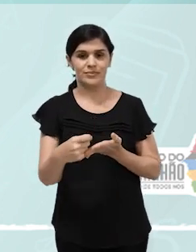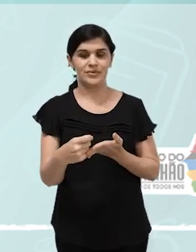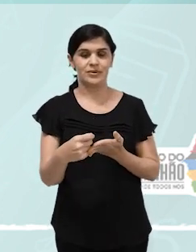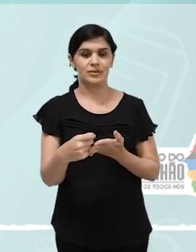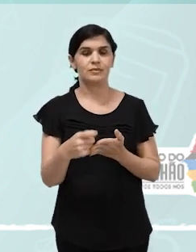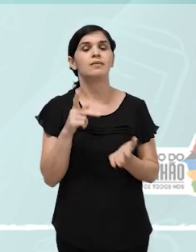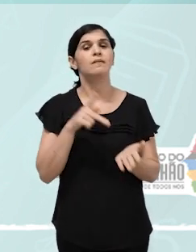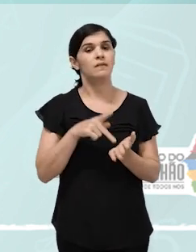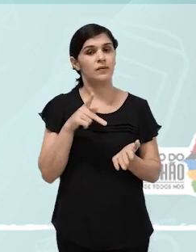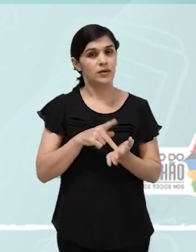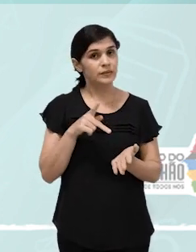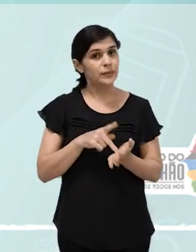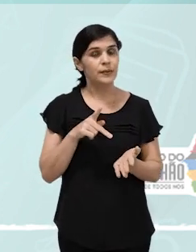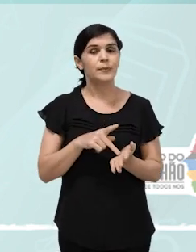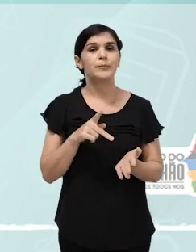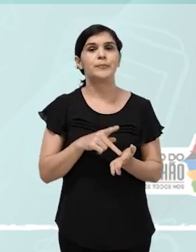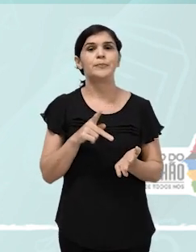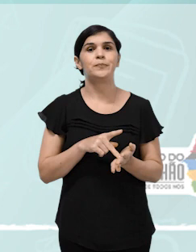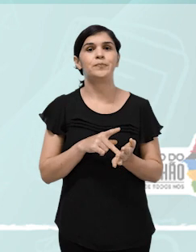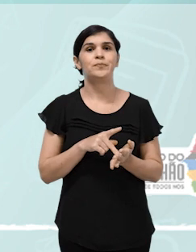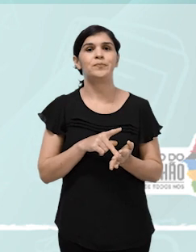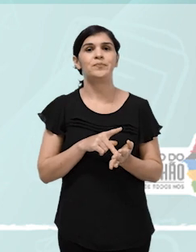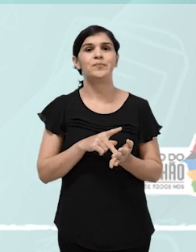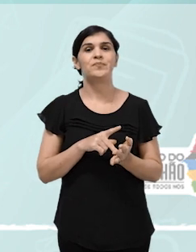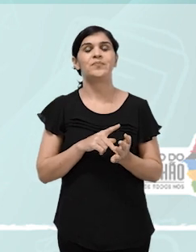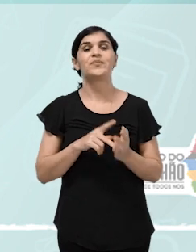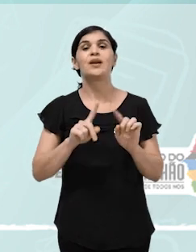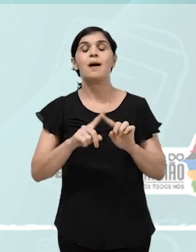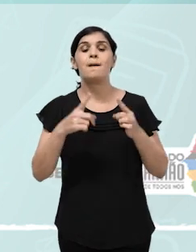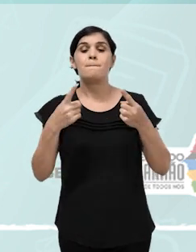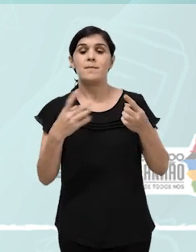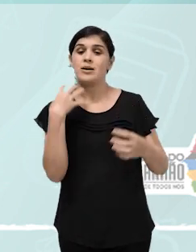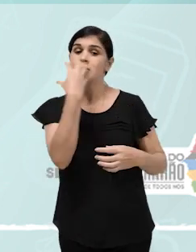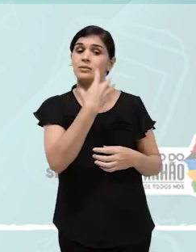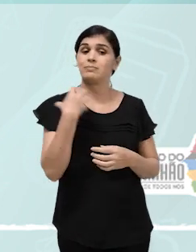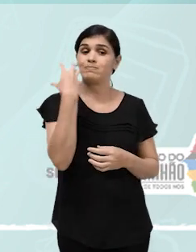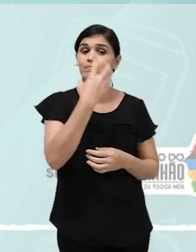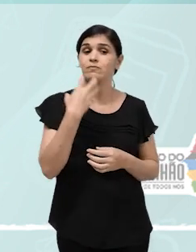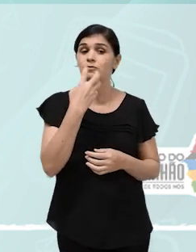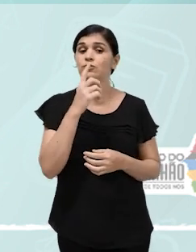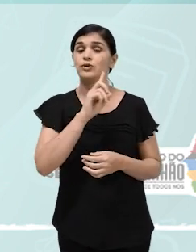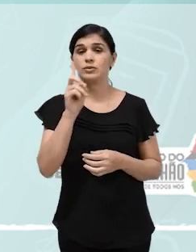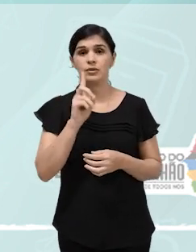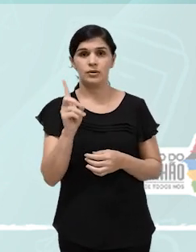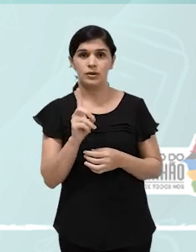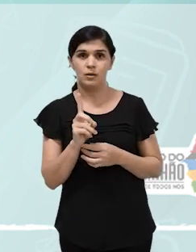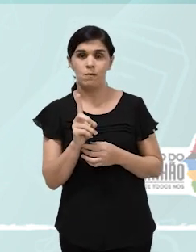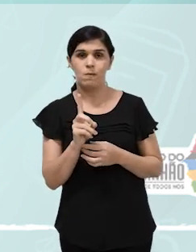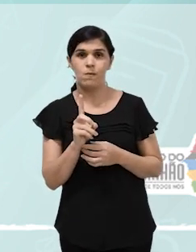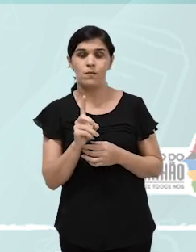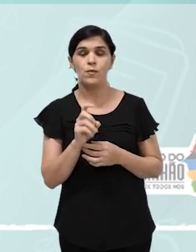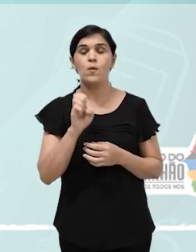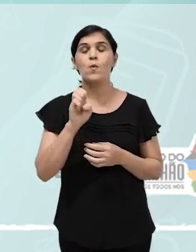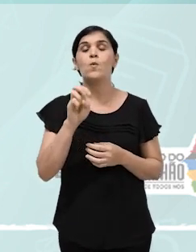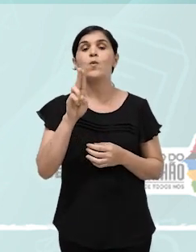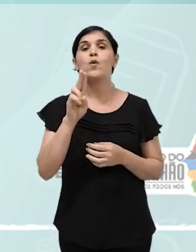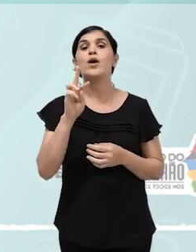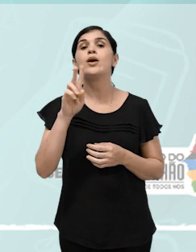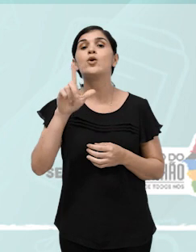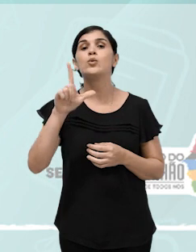verdade. Porque eu acho que a cantiga não é essa. Letra B, o eu lírico é feminino, expressando saudade, a ausência